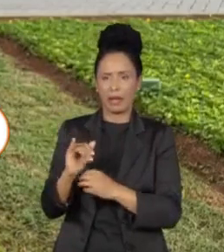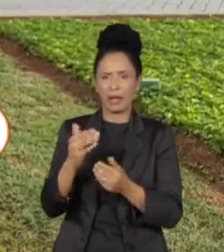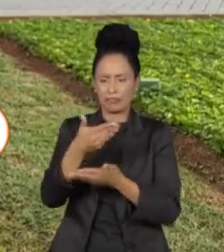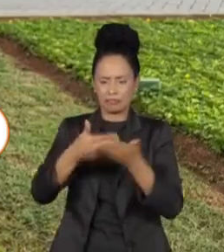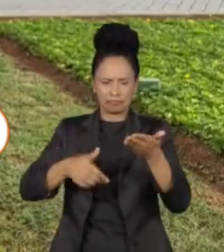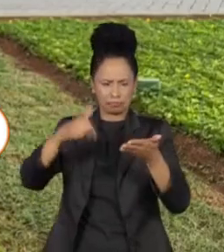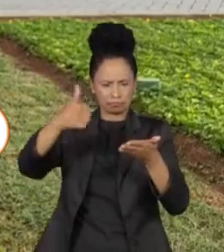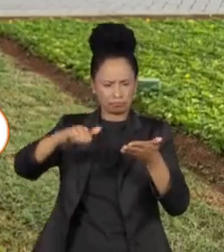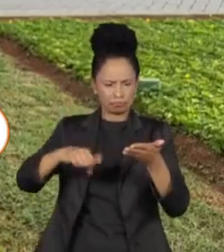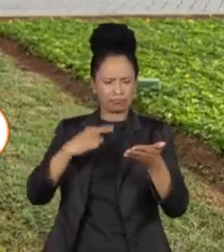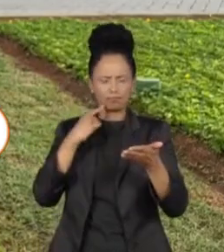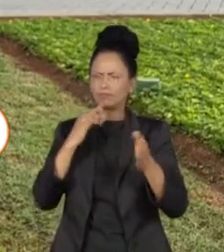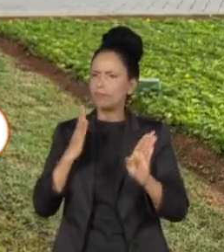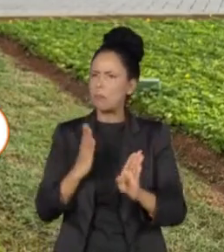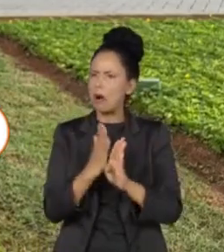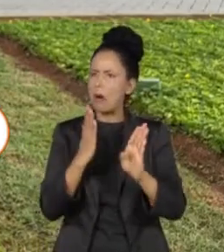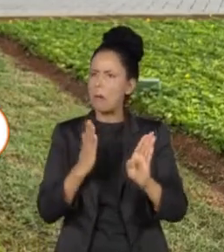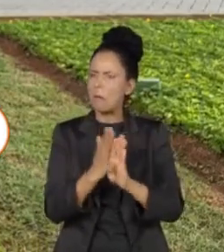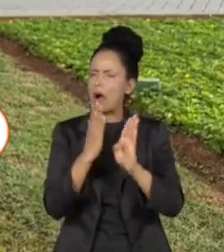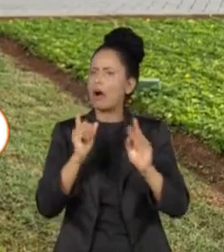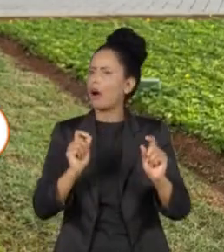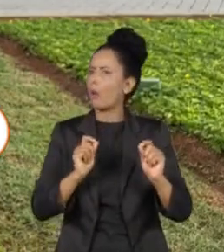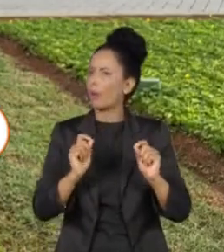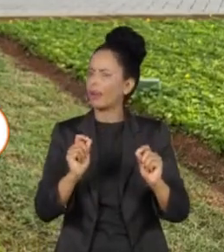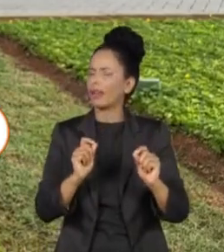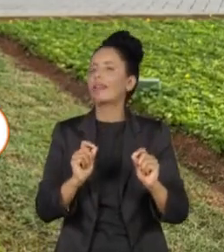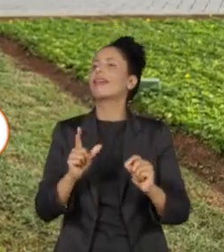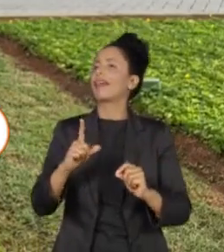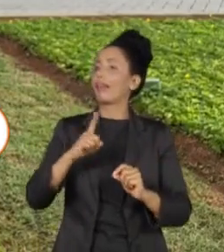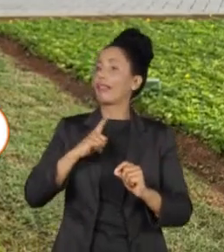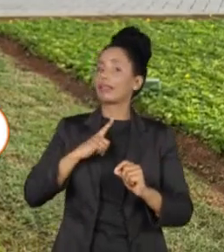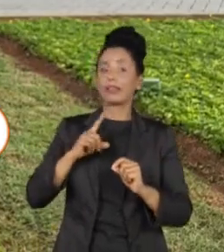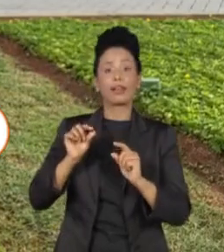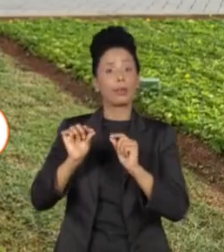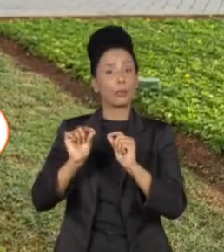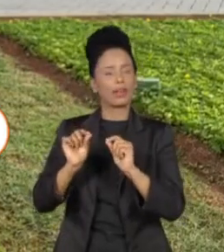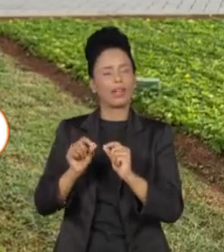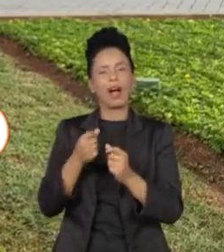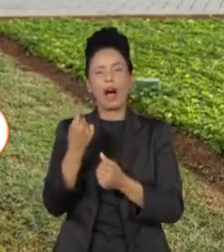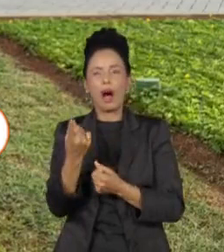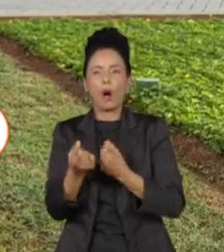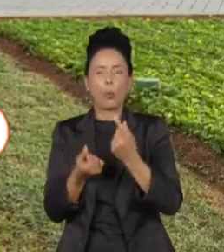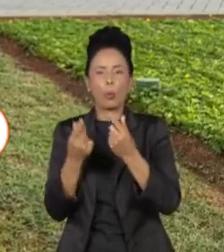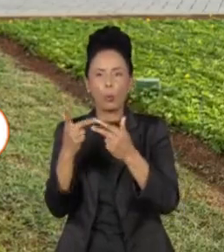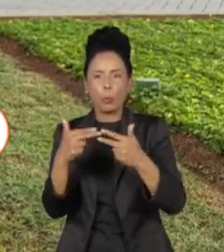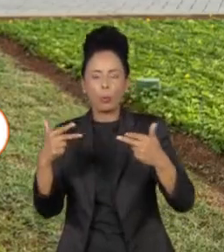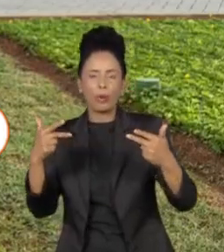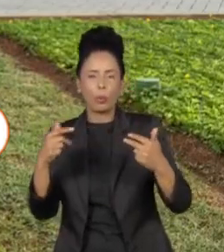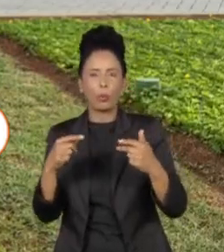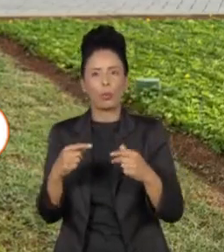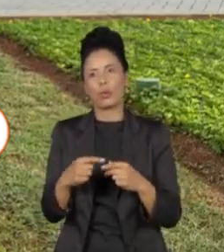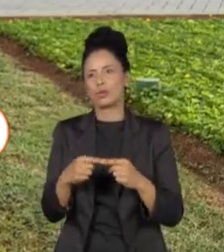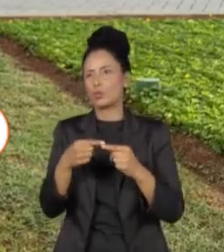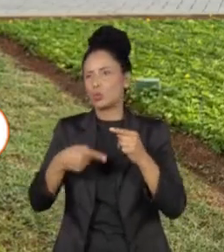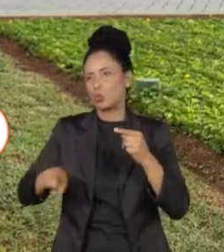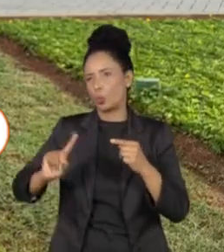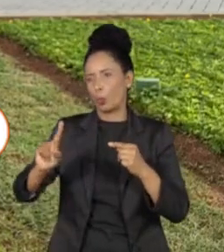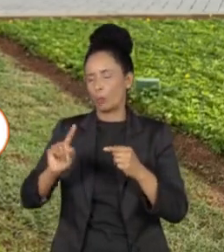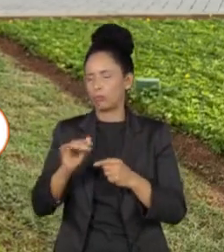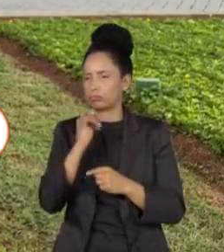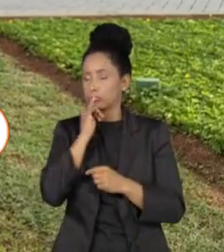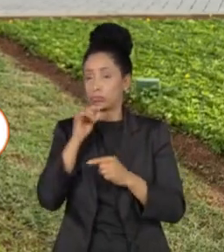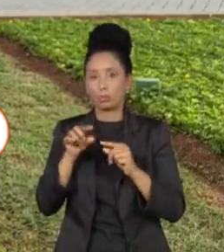e identificou que foram usadas como garantias algumas questões legais, por exemplo, terrenos que